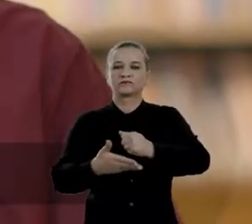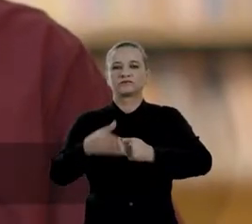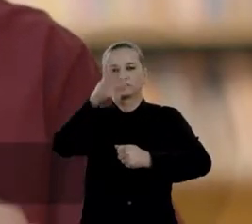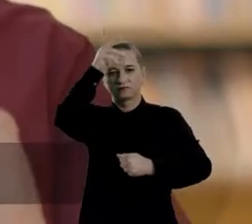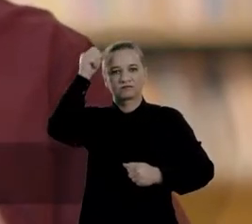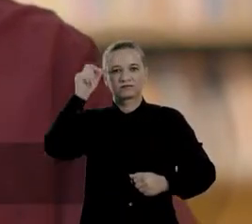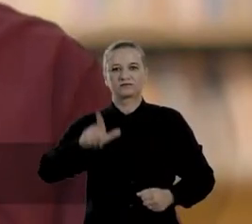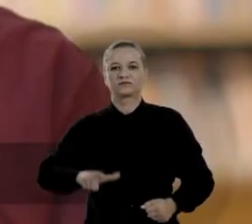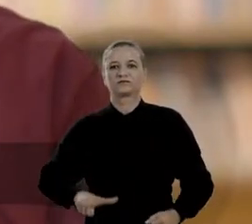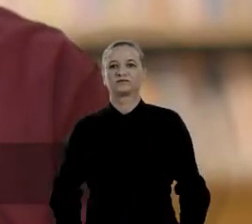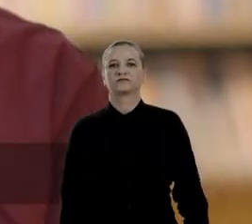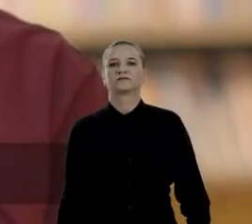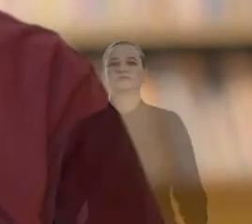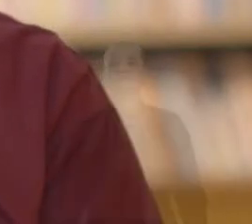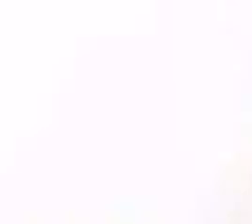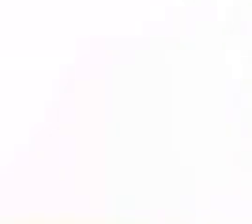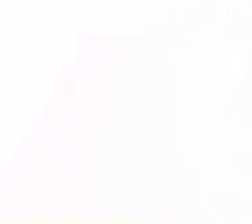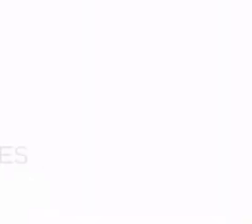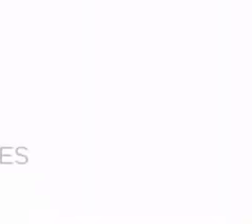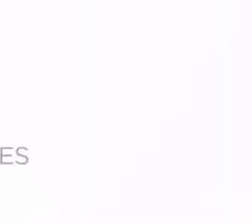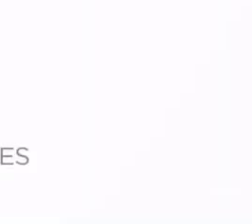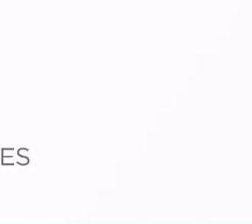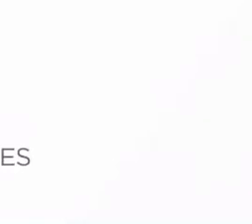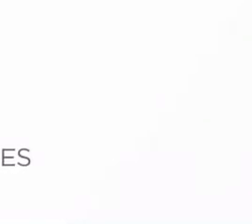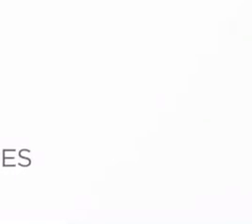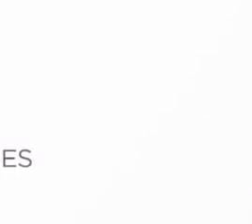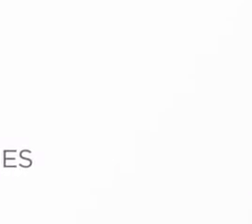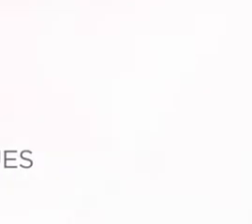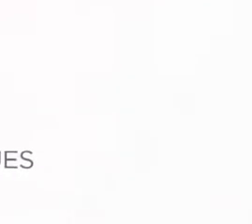básica precisa no Mato Grosso do Sul. No